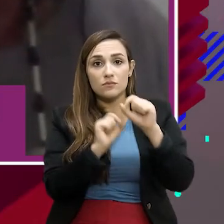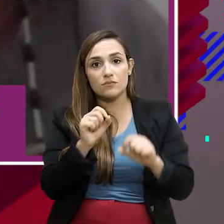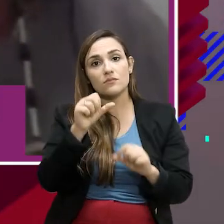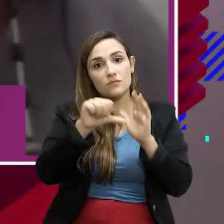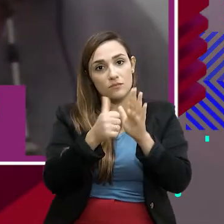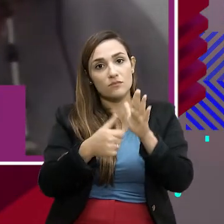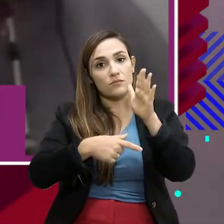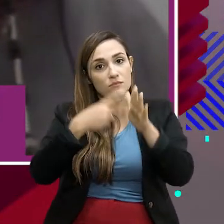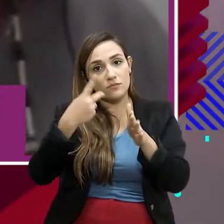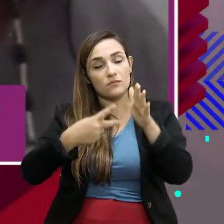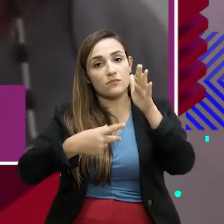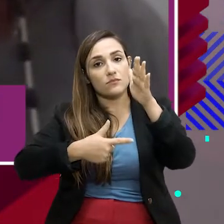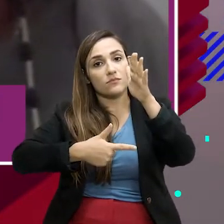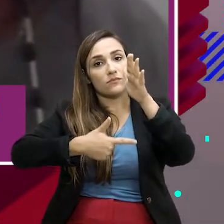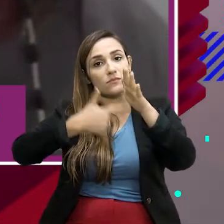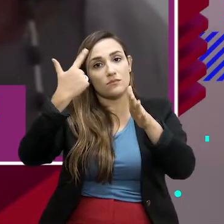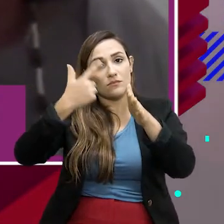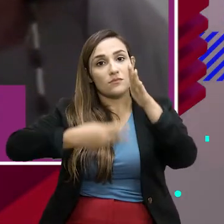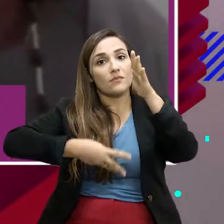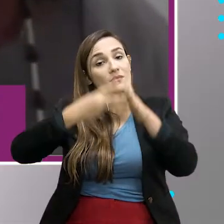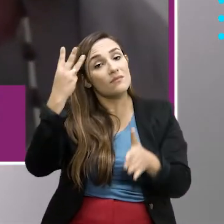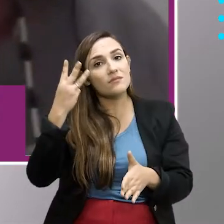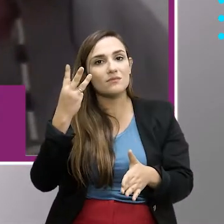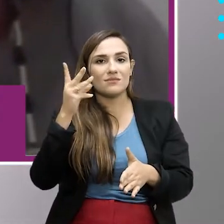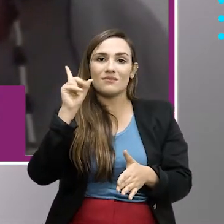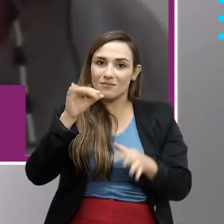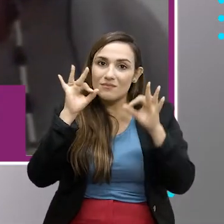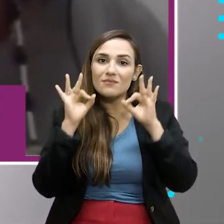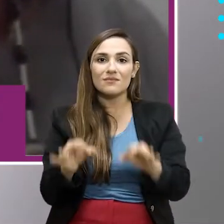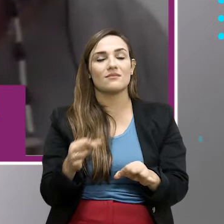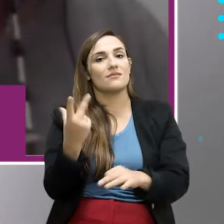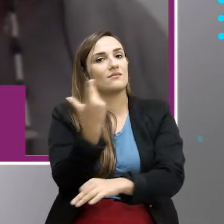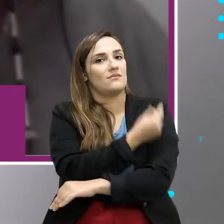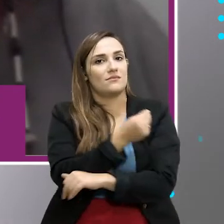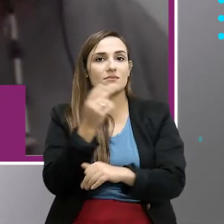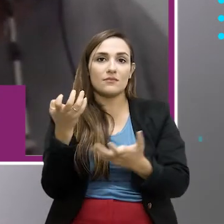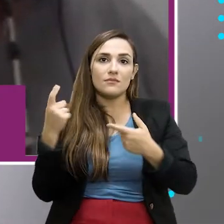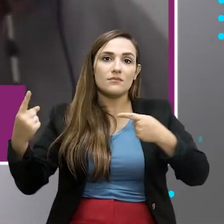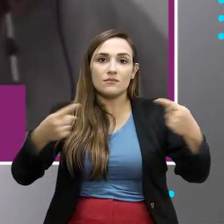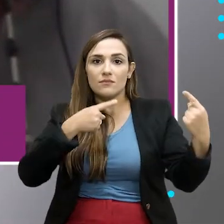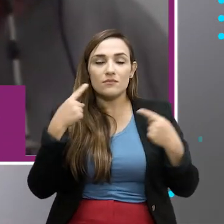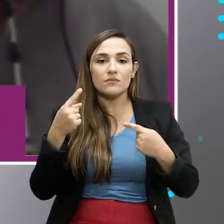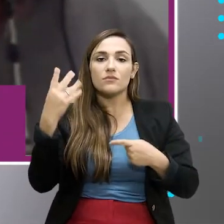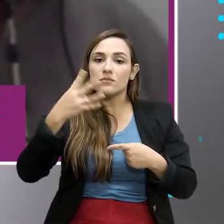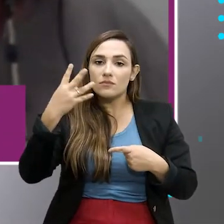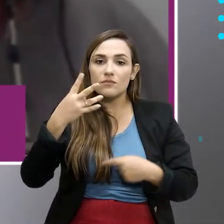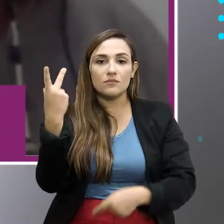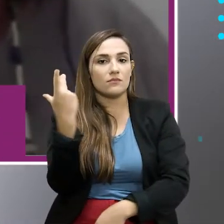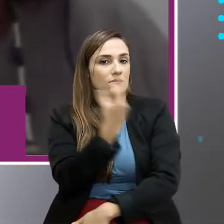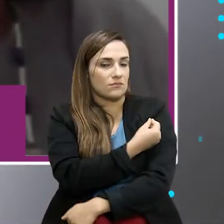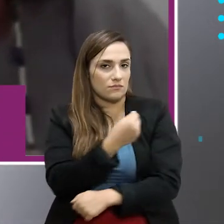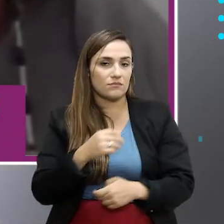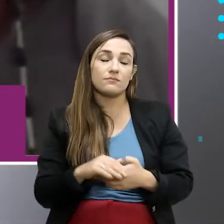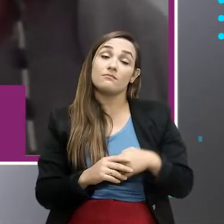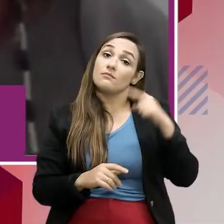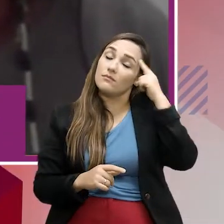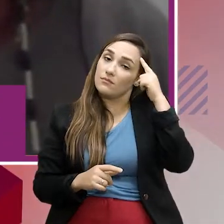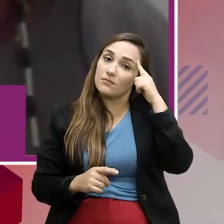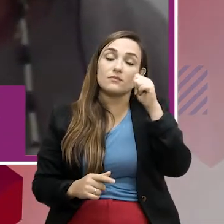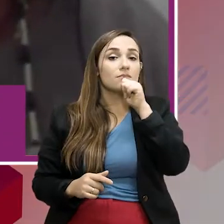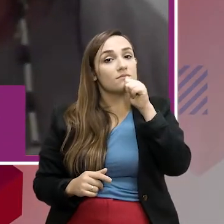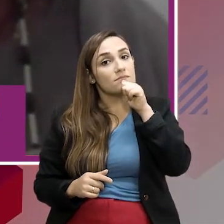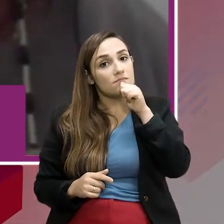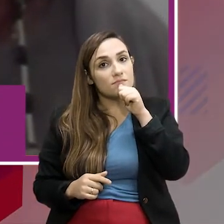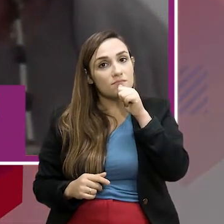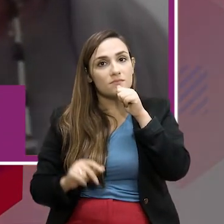as 3 doses, as crianças, por enquanto, com 2 doses, e está em discussão a 4ª dose. A 4ª dose,